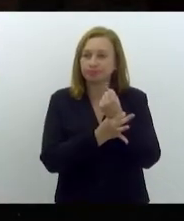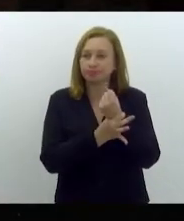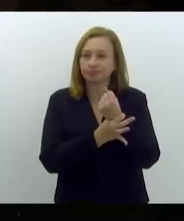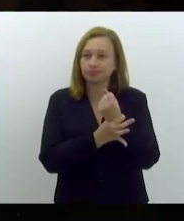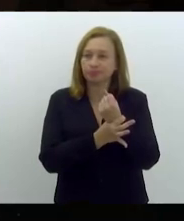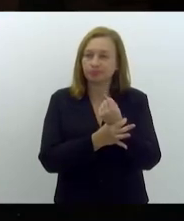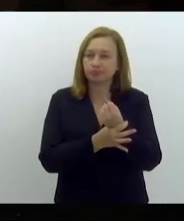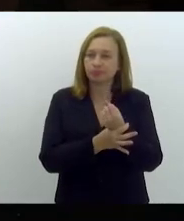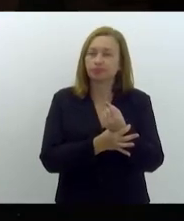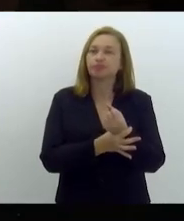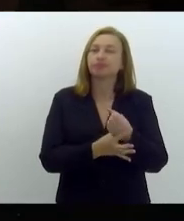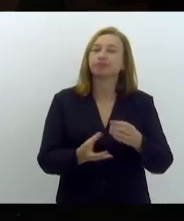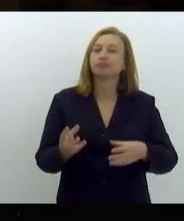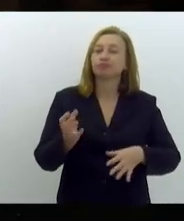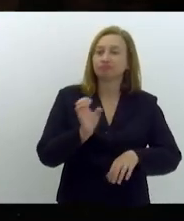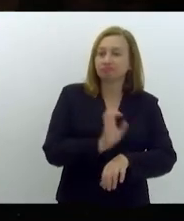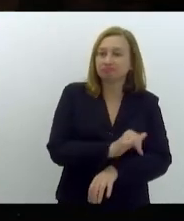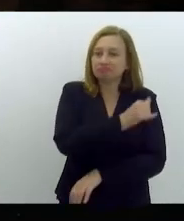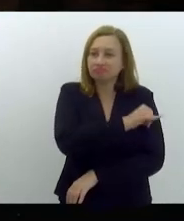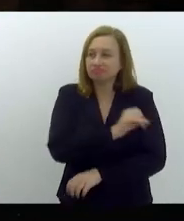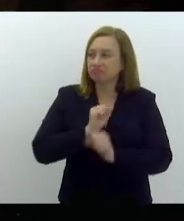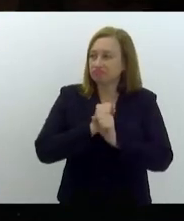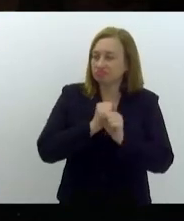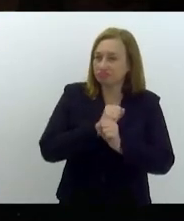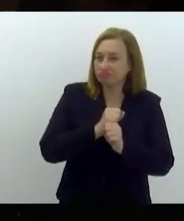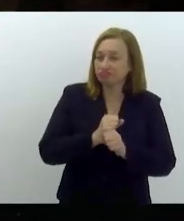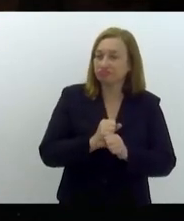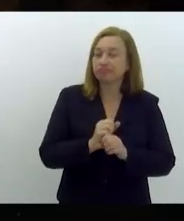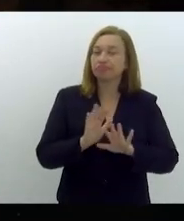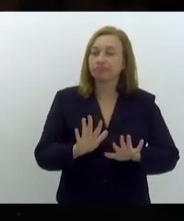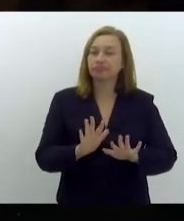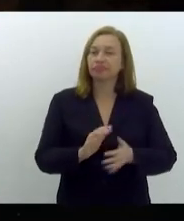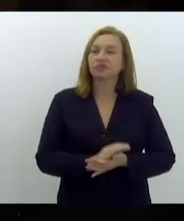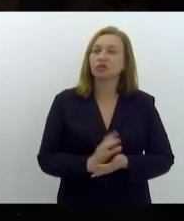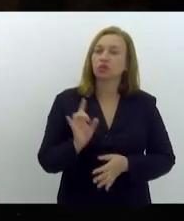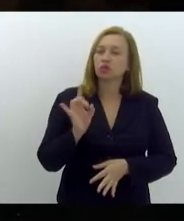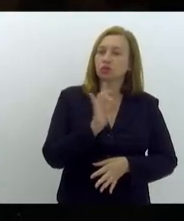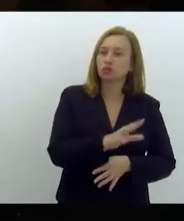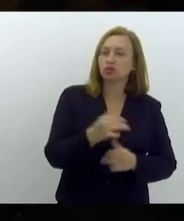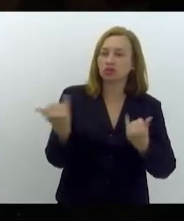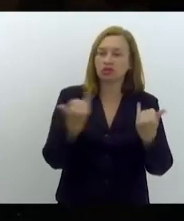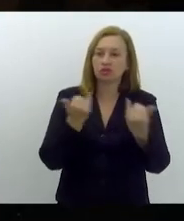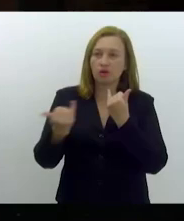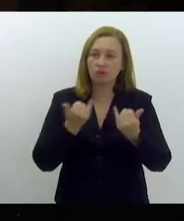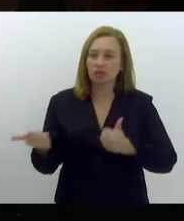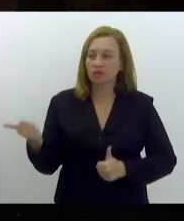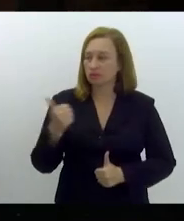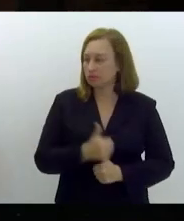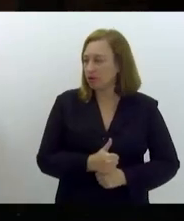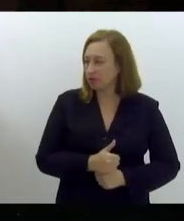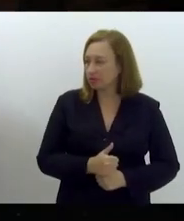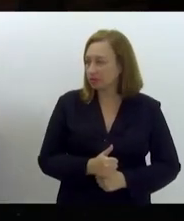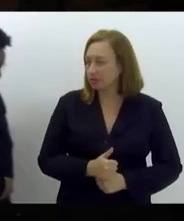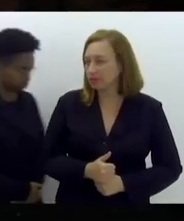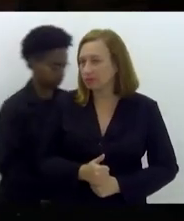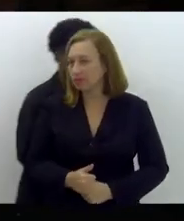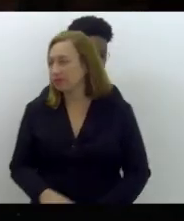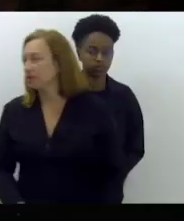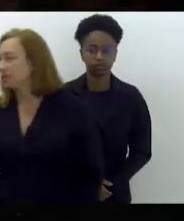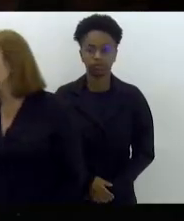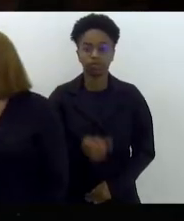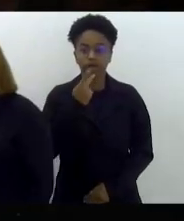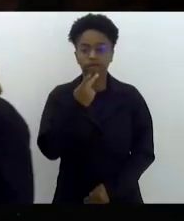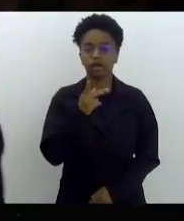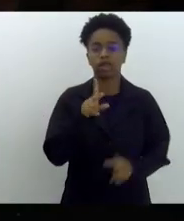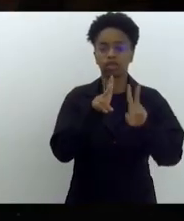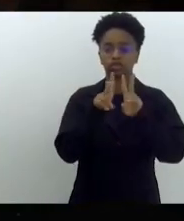há muito tempo no estado do Rio de Janeiro porém as últimas notícias dão conta de uma